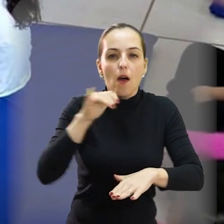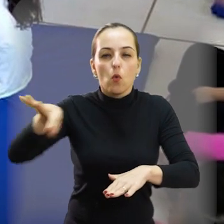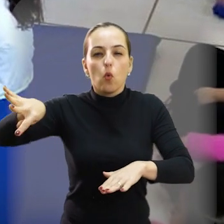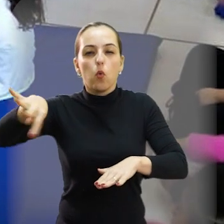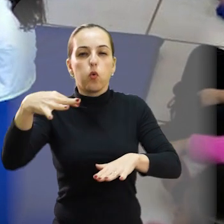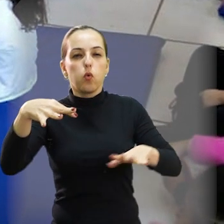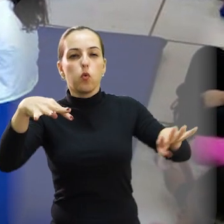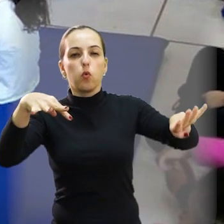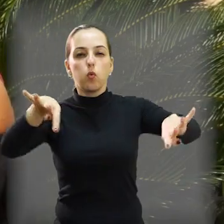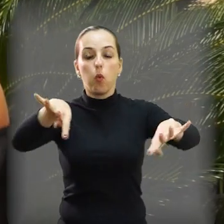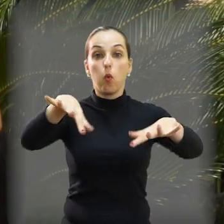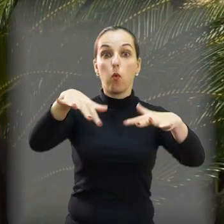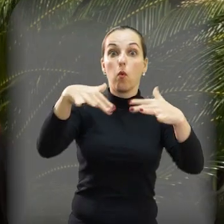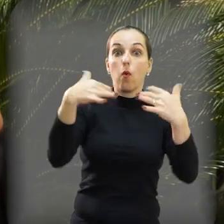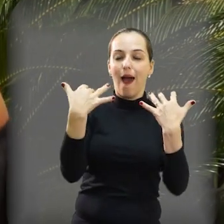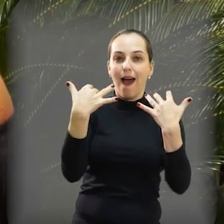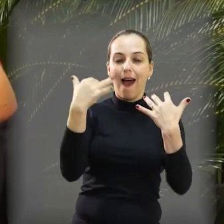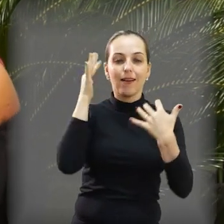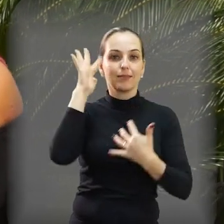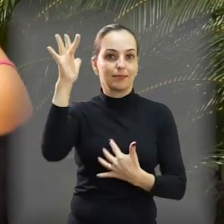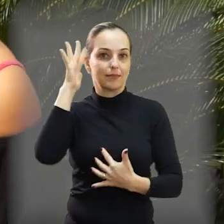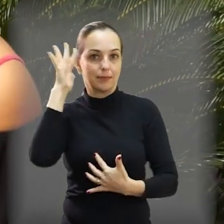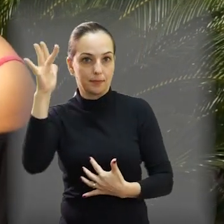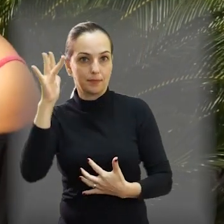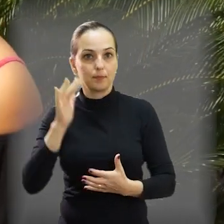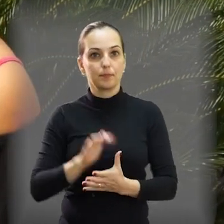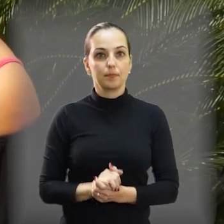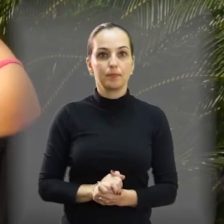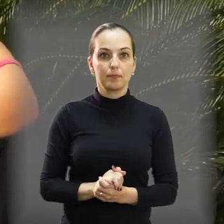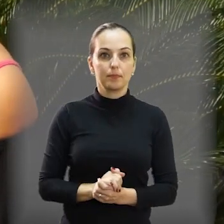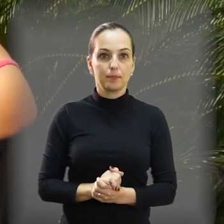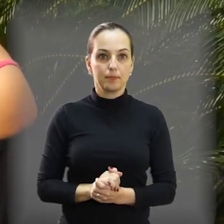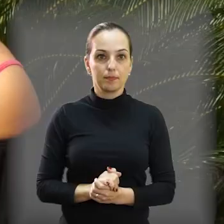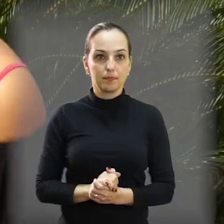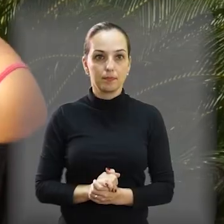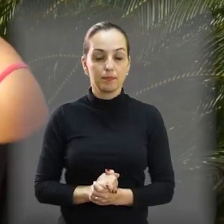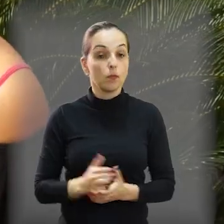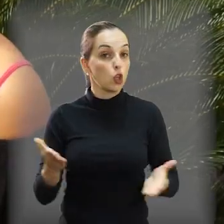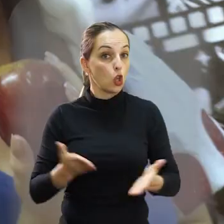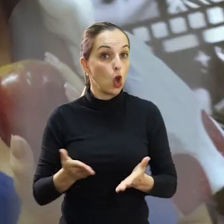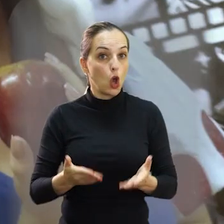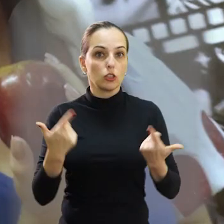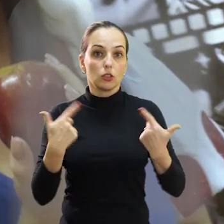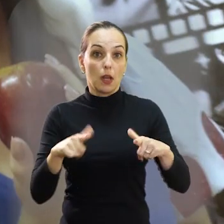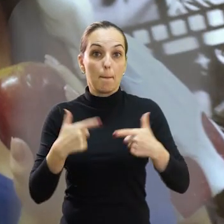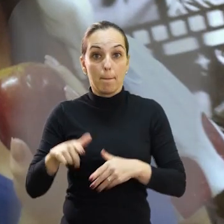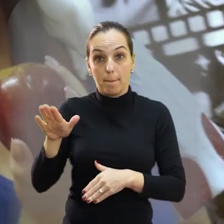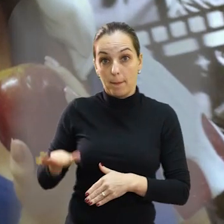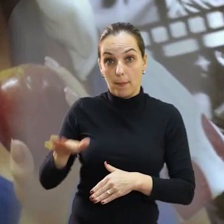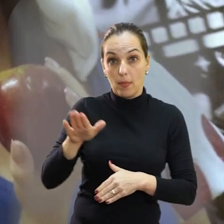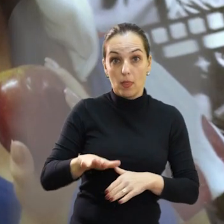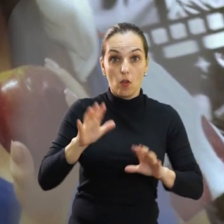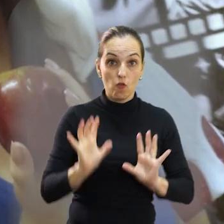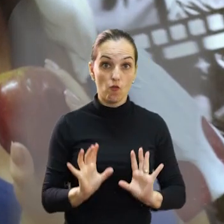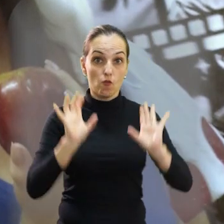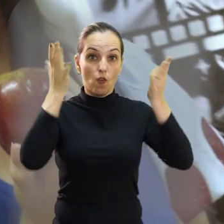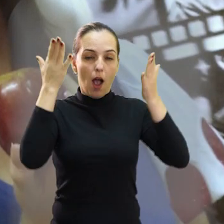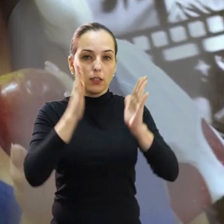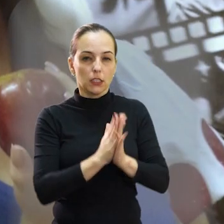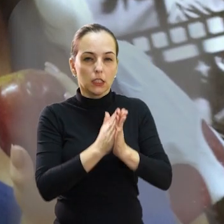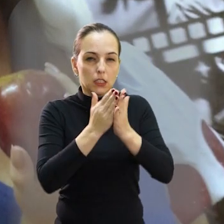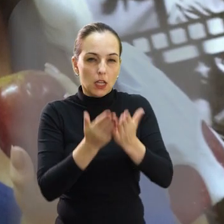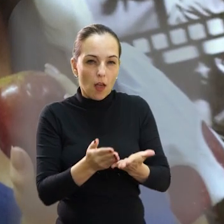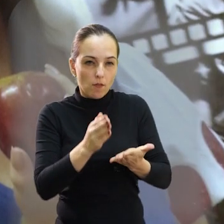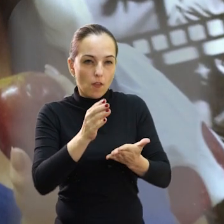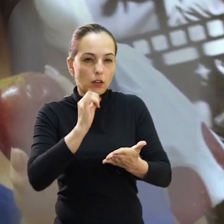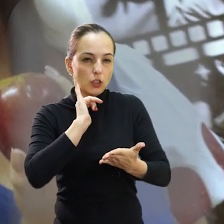a plateia, o público, e para eles eu contava a minha história. Eu trabalho em festas infantis,